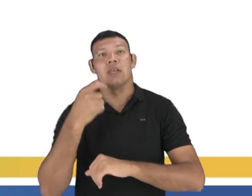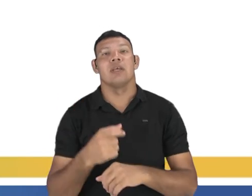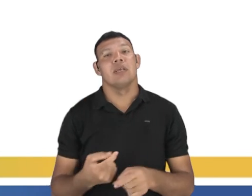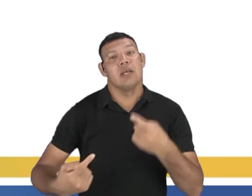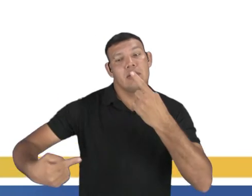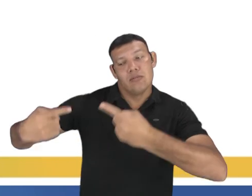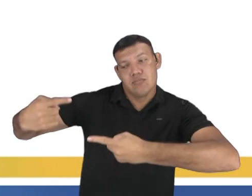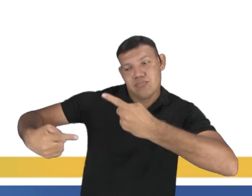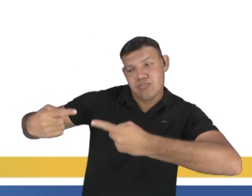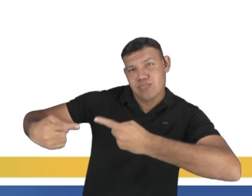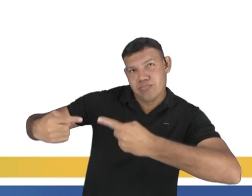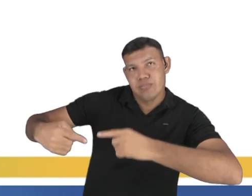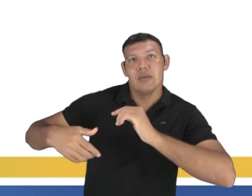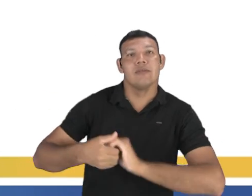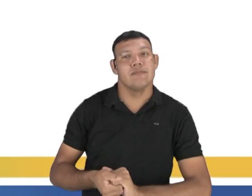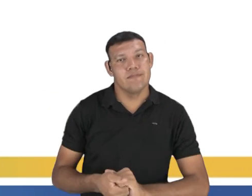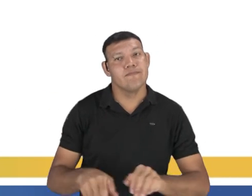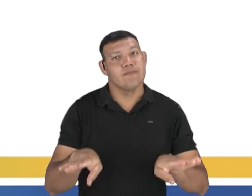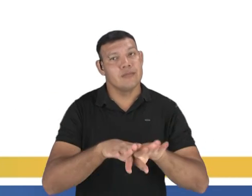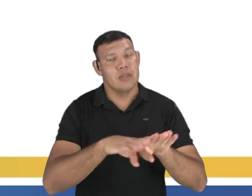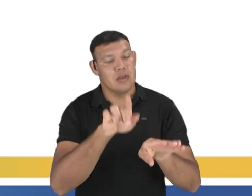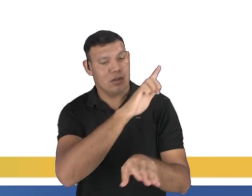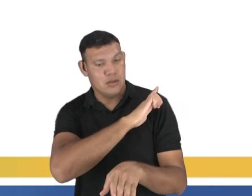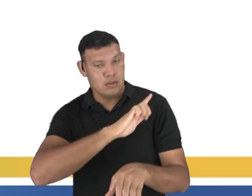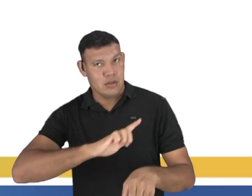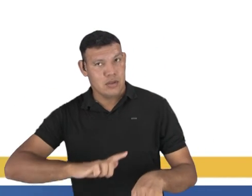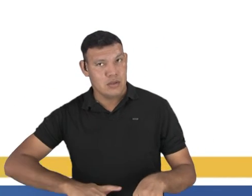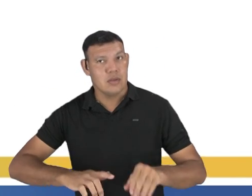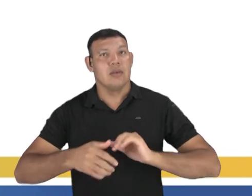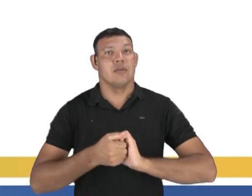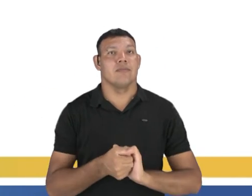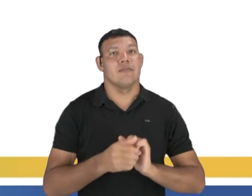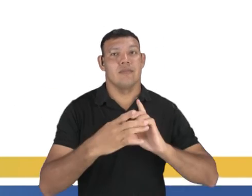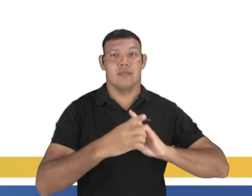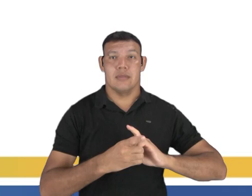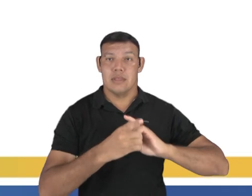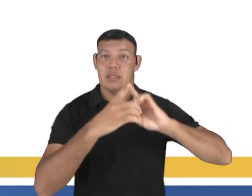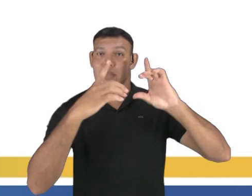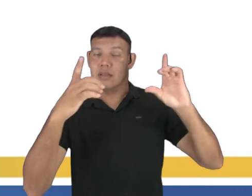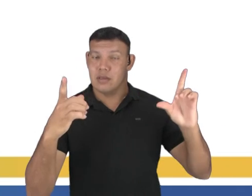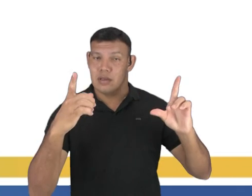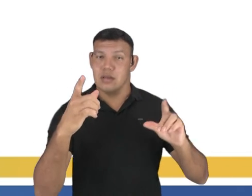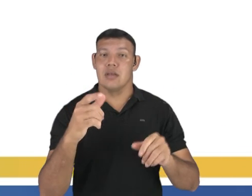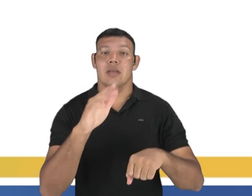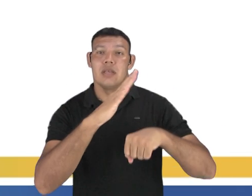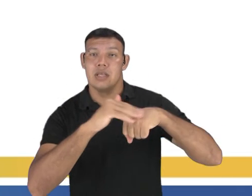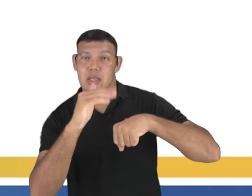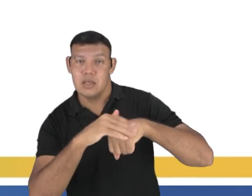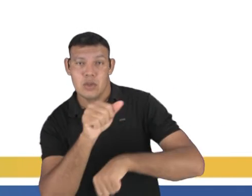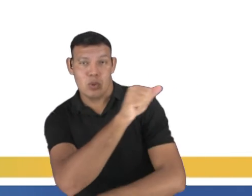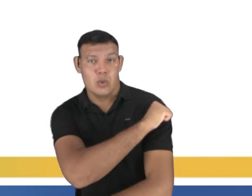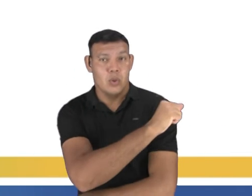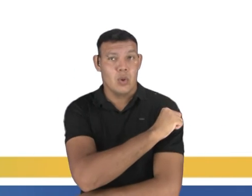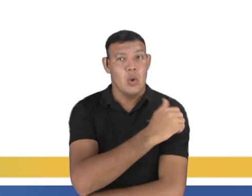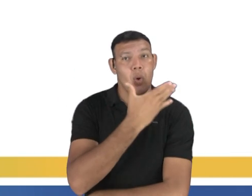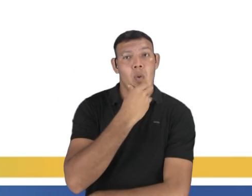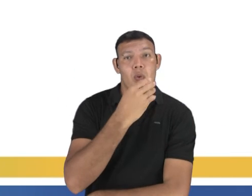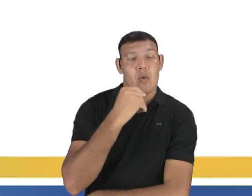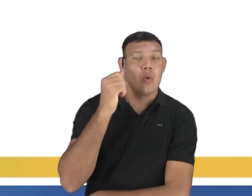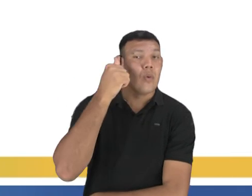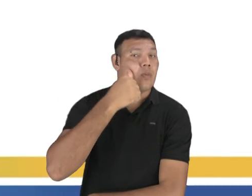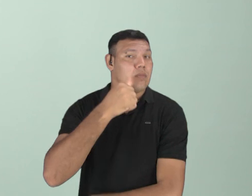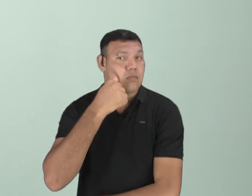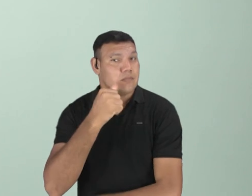entre cidadãos e Estado. Democracia, caros alunos e alunas, foi o tema